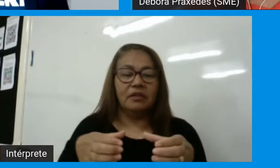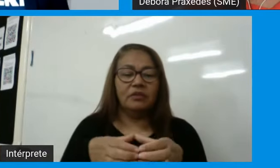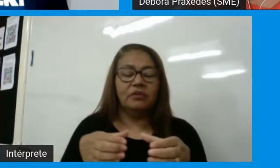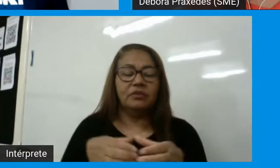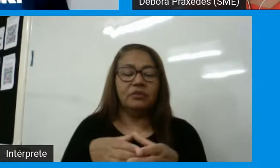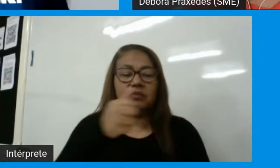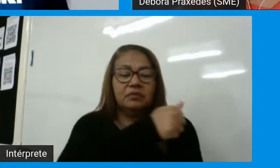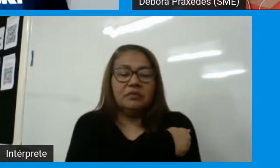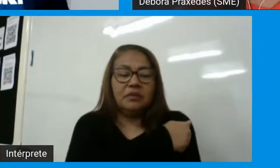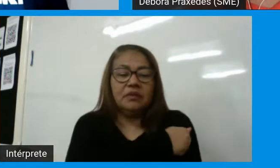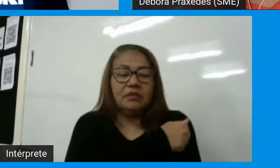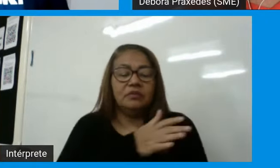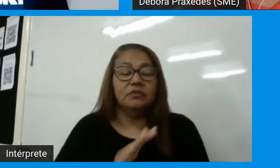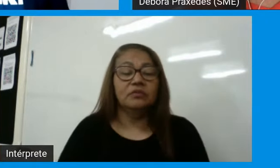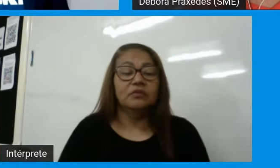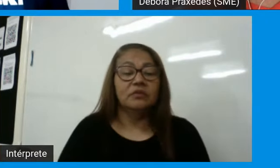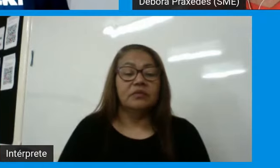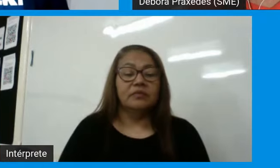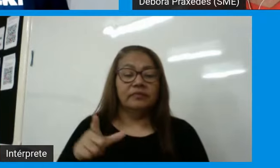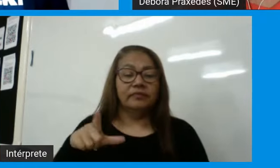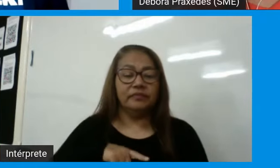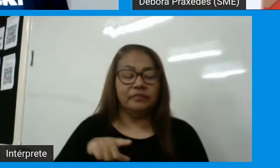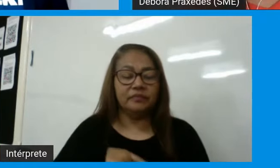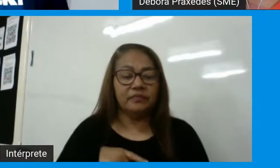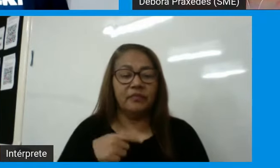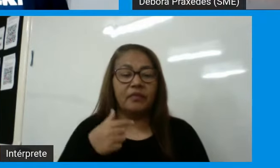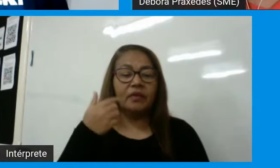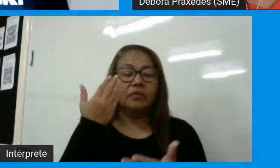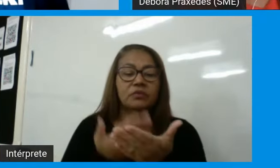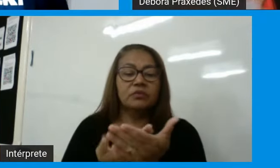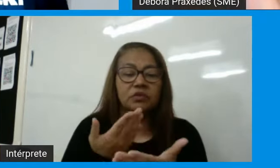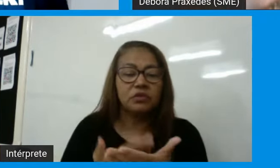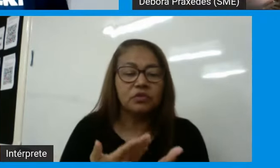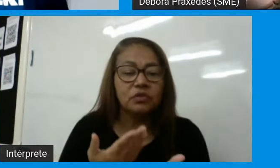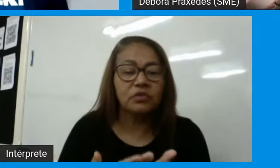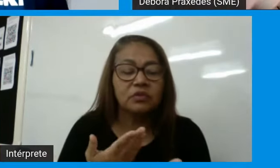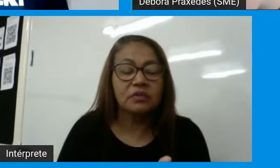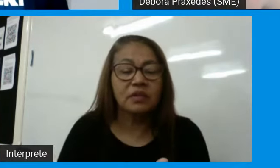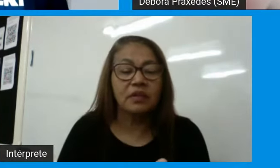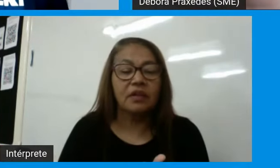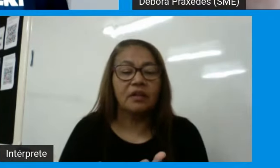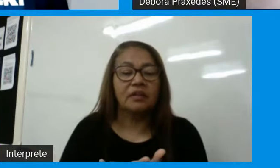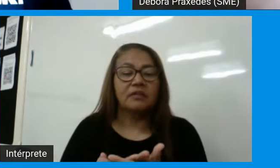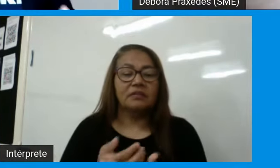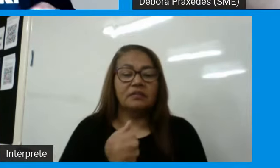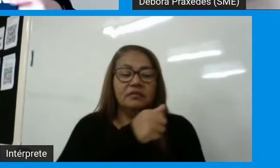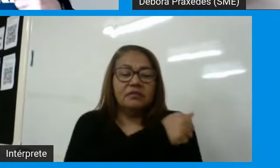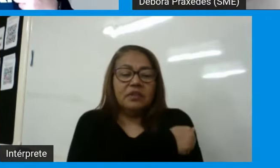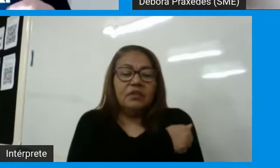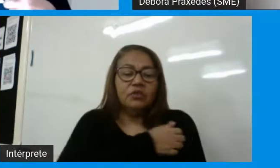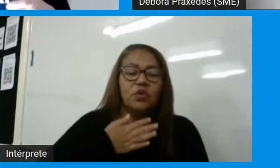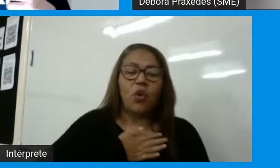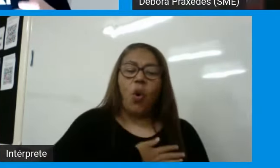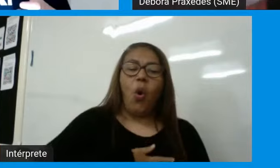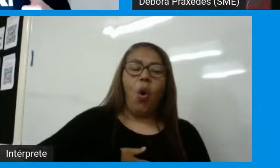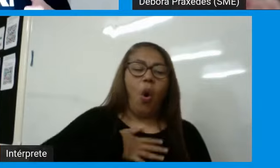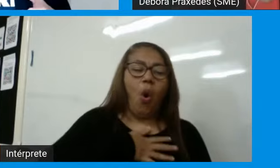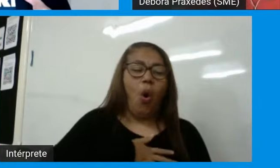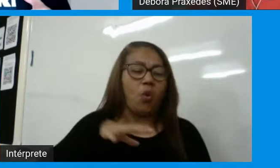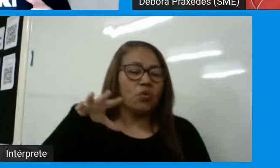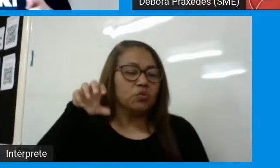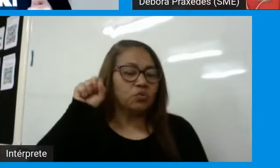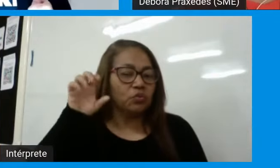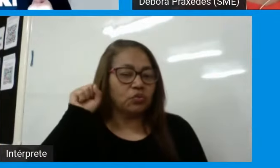que os estudantes, eles procuram, por exemplo, eles gostam de escutar historinhas, né? Alguns até brinquedos, hoje em dia, mais